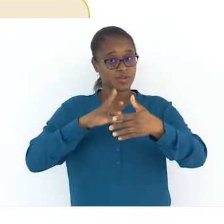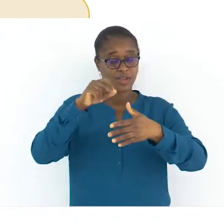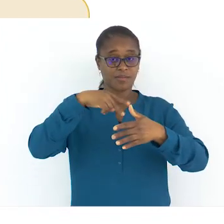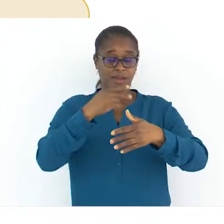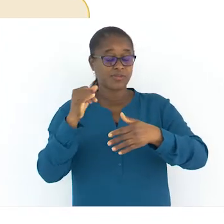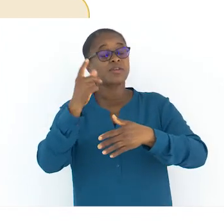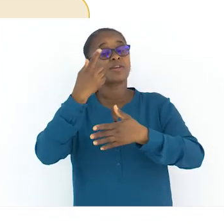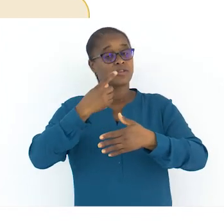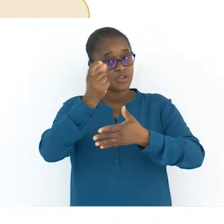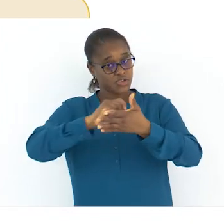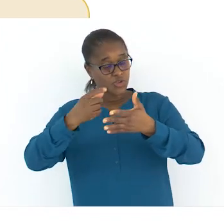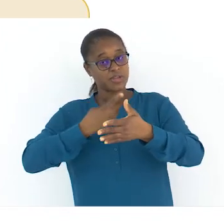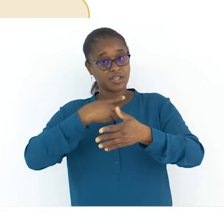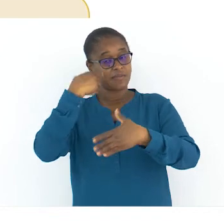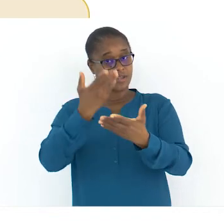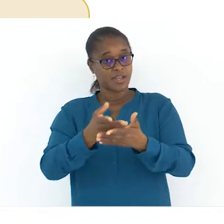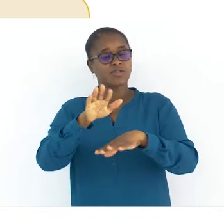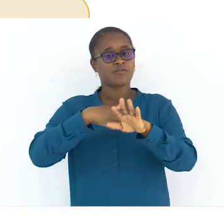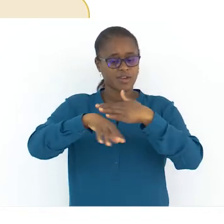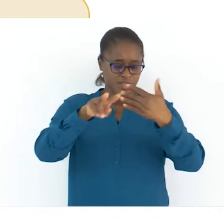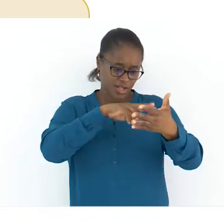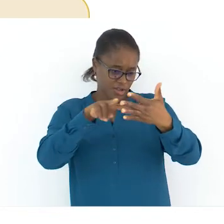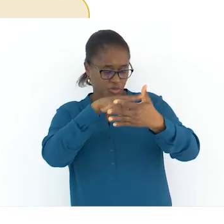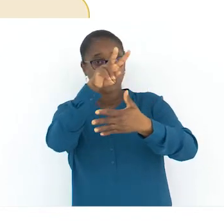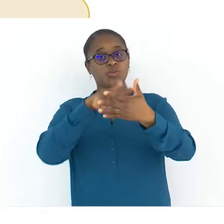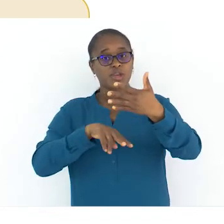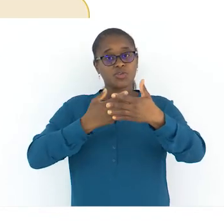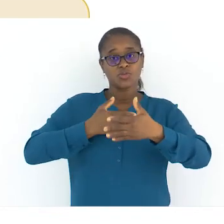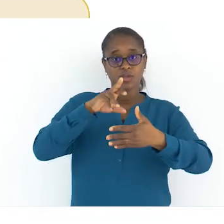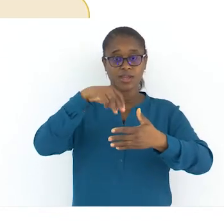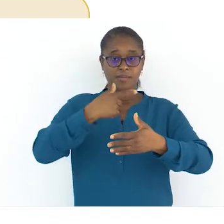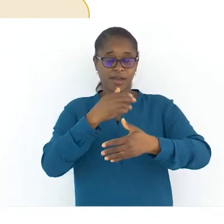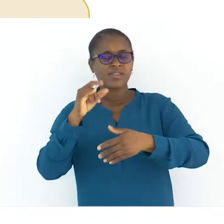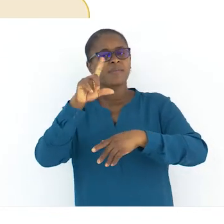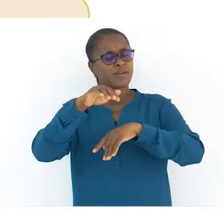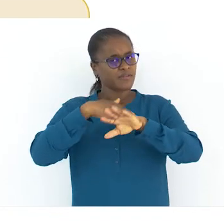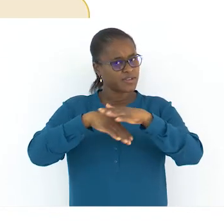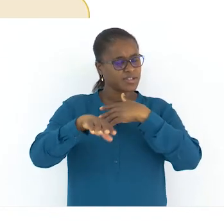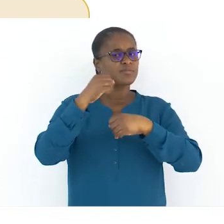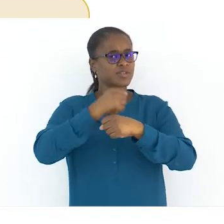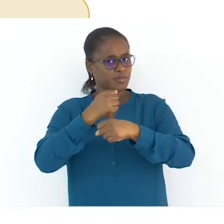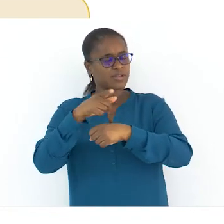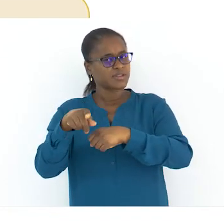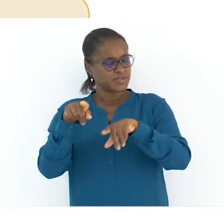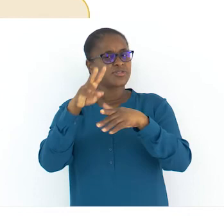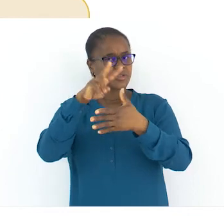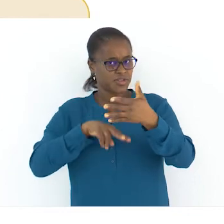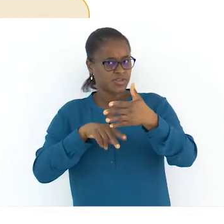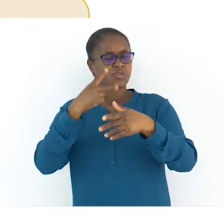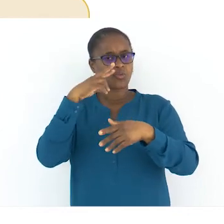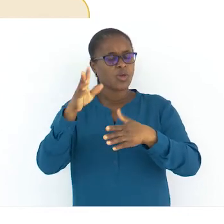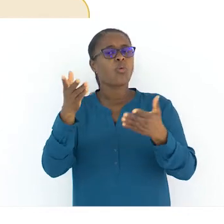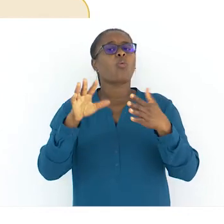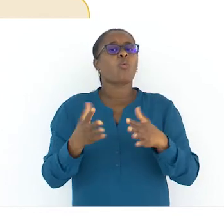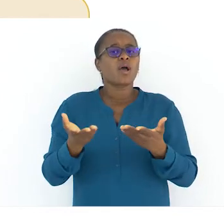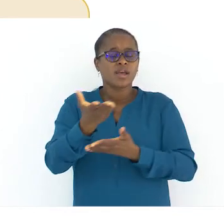ser representado. Fizemos a leitura do texto dramático, também fizemos a exploração deste mesmo texto. Vimos qual é a relação